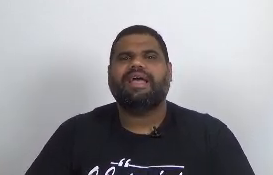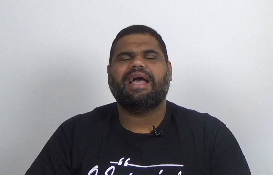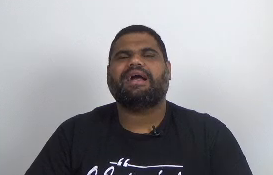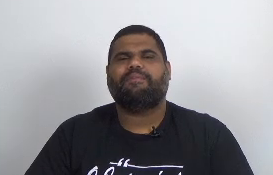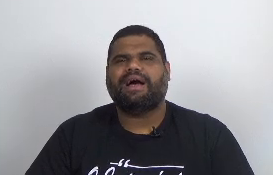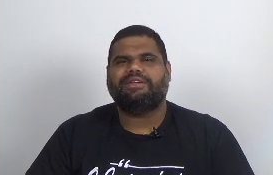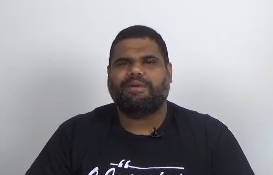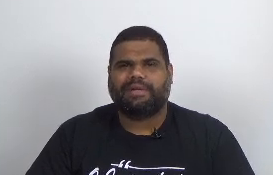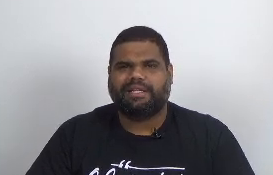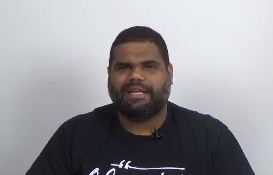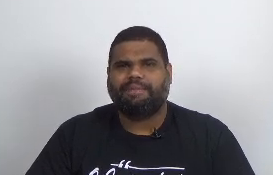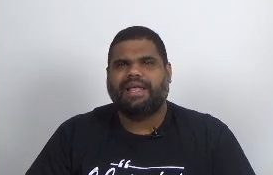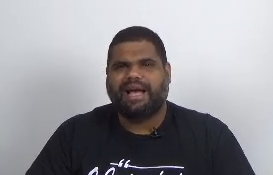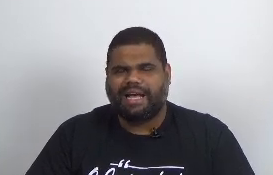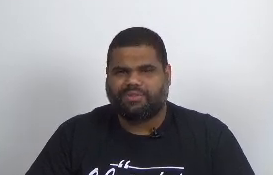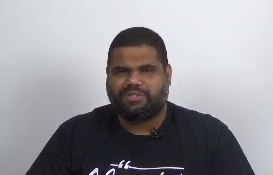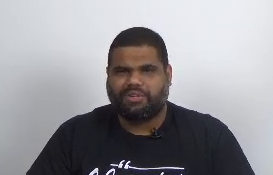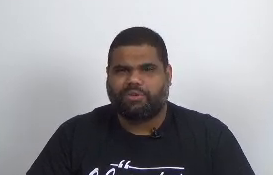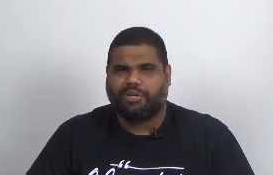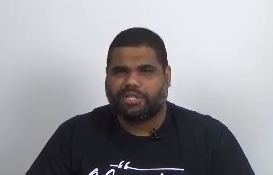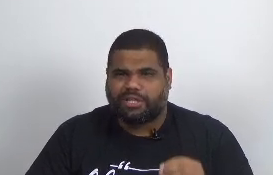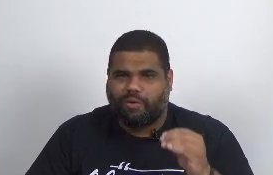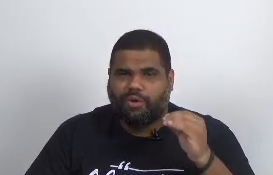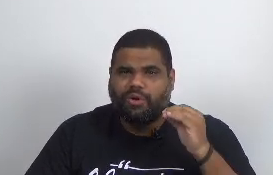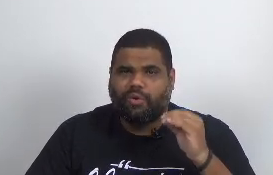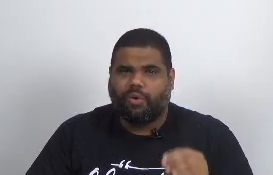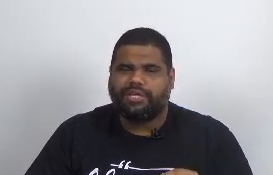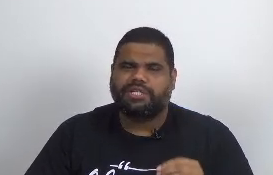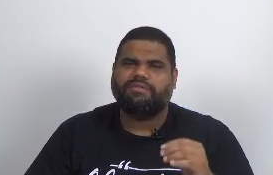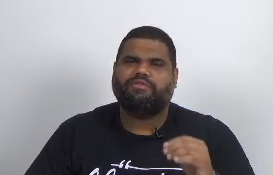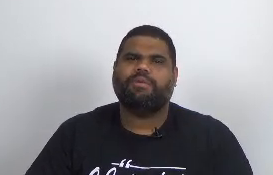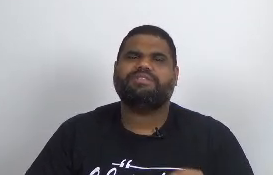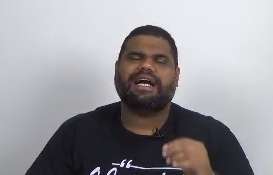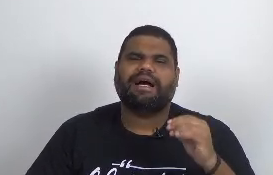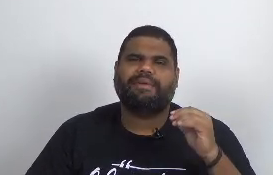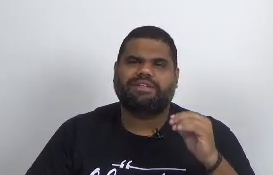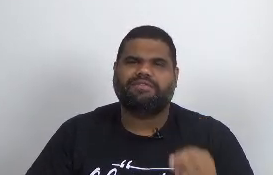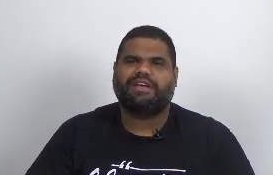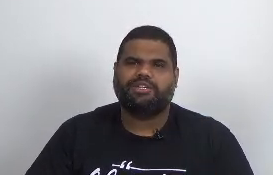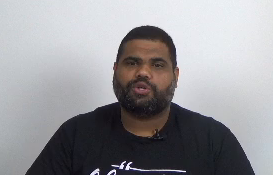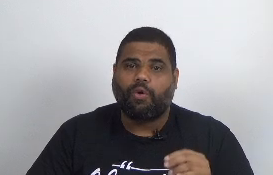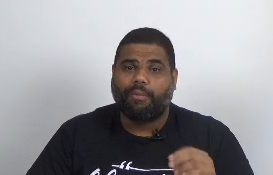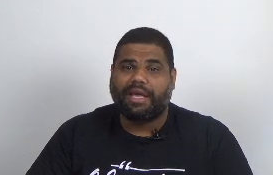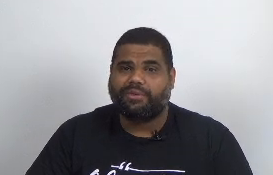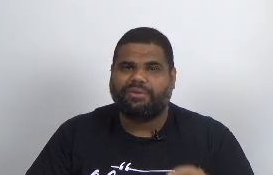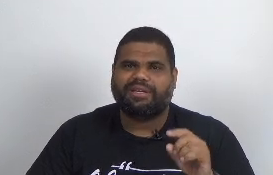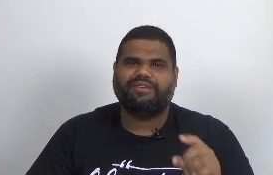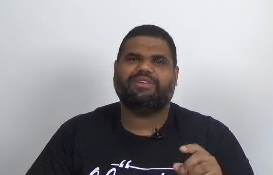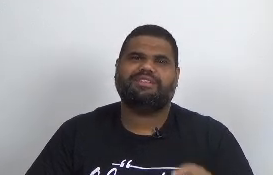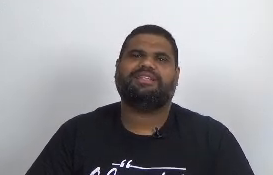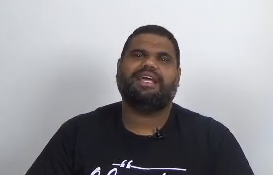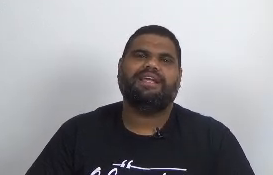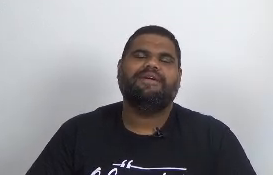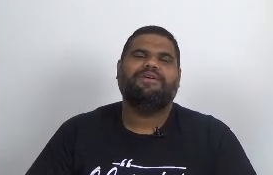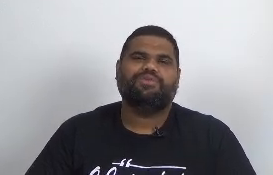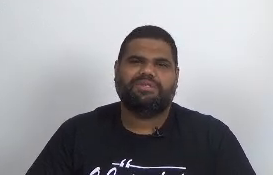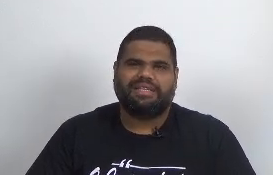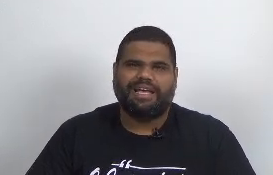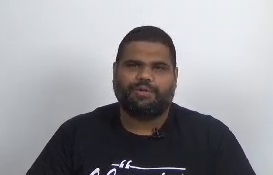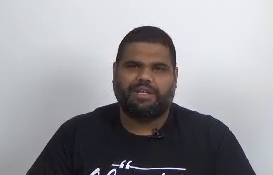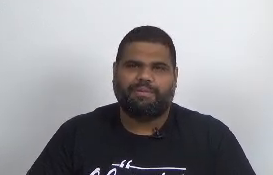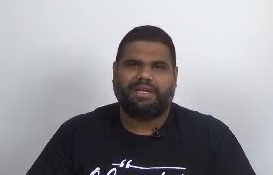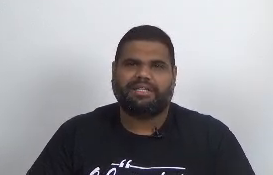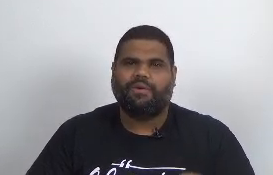pessoa é capaz de aprender raciocínio lógico. Então, hoje vamos acabar de vez com o medo que você tem